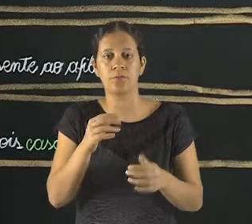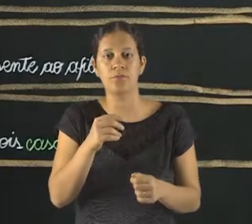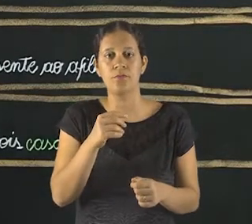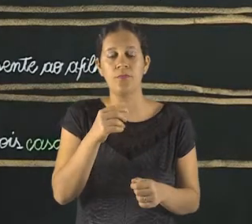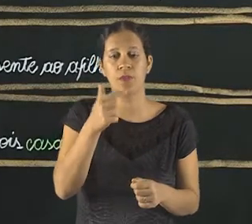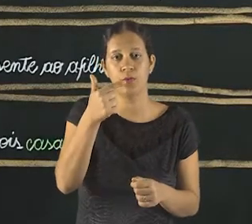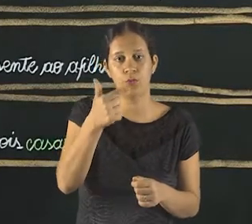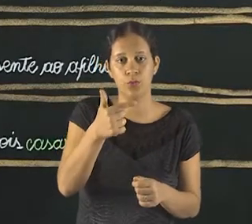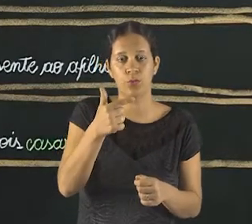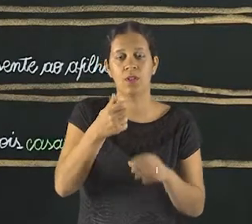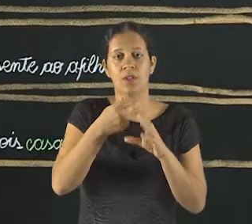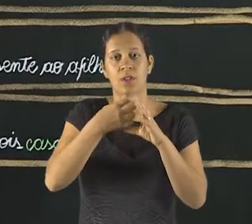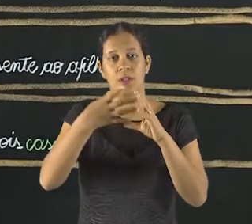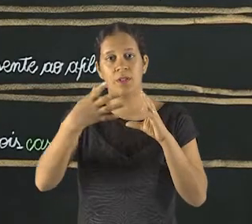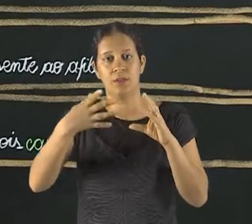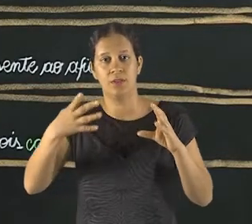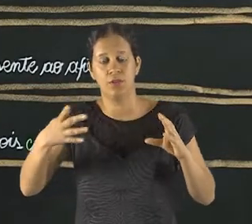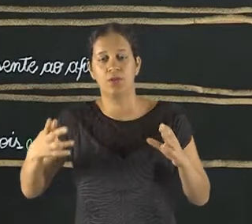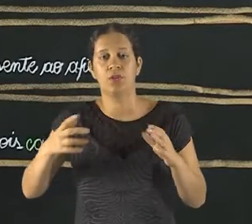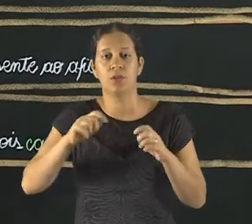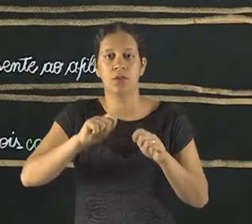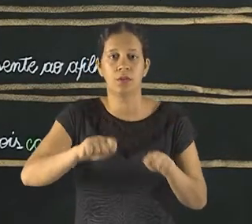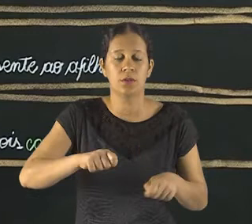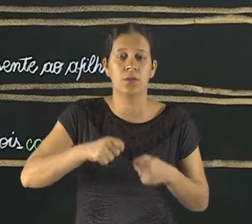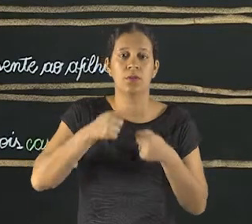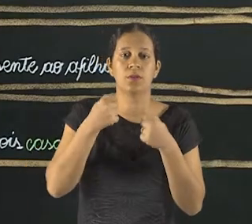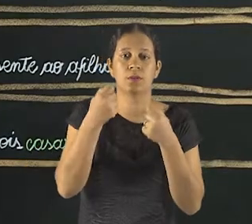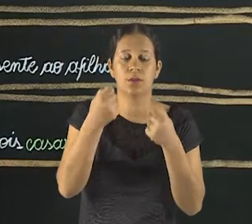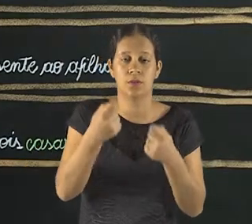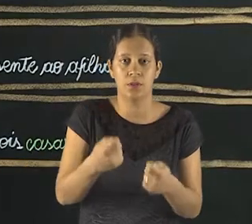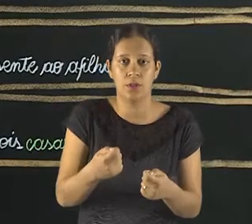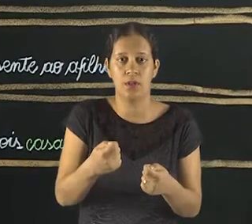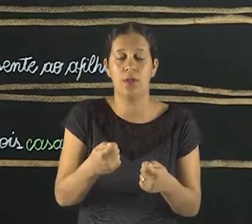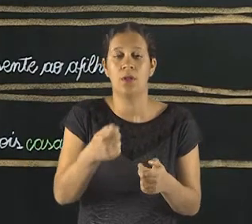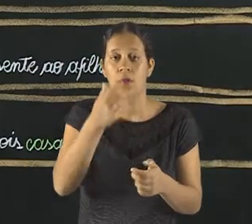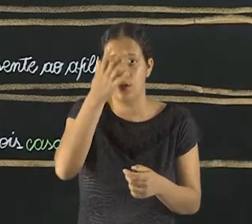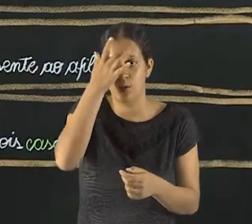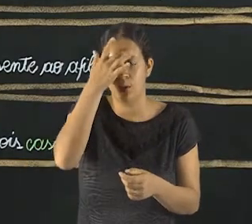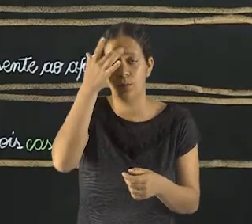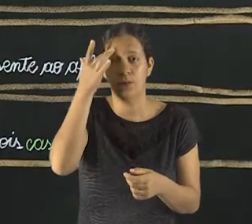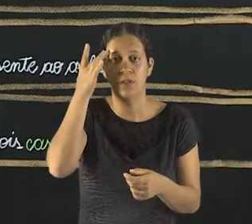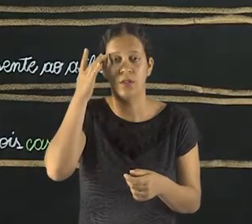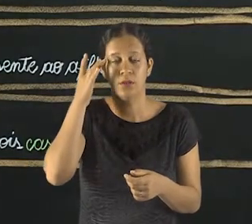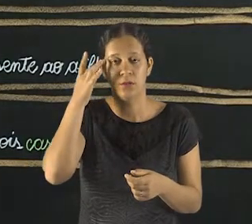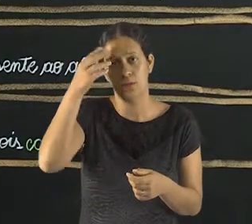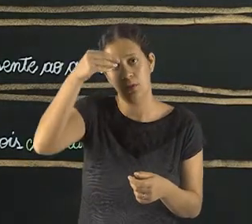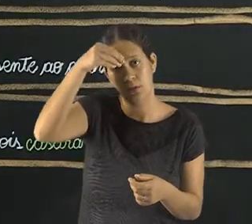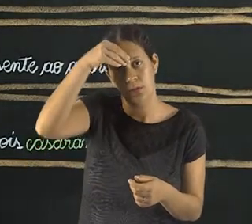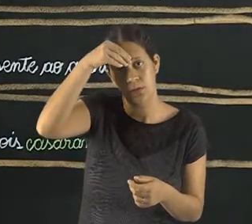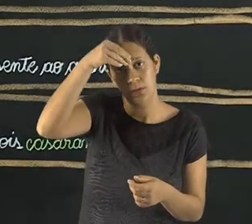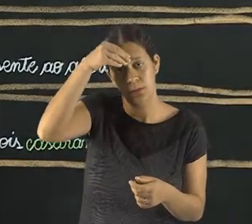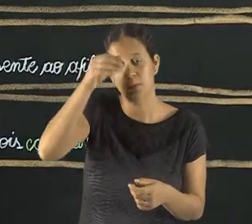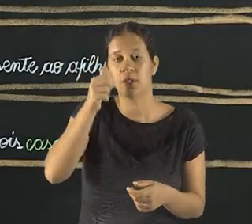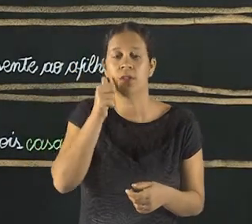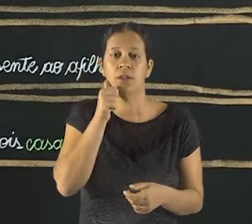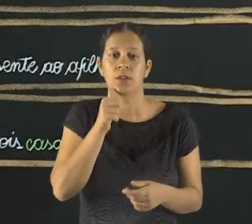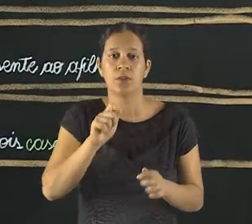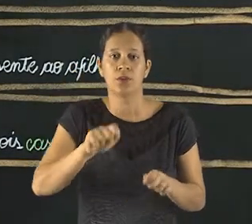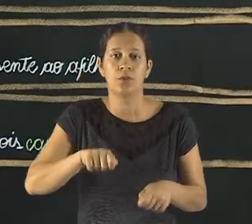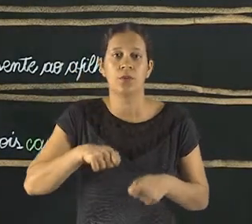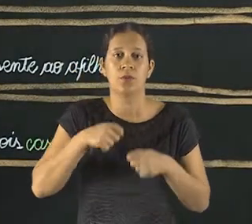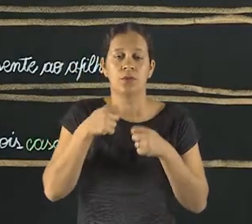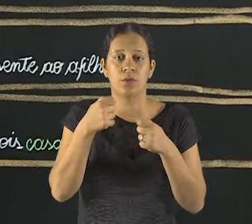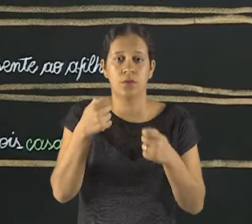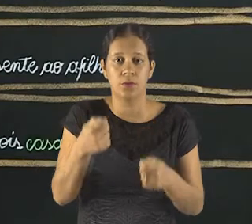outro verbo que tem essa característica na língua portuguesa é o verbo dar. Quem dar algo a alguém. Nesse caso aqui, a madrinha deu